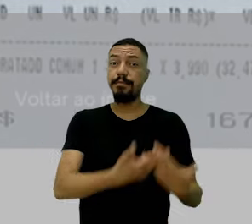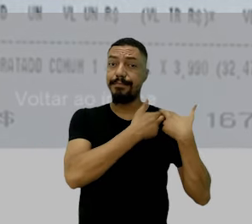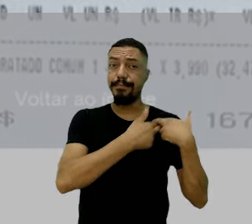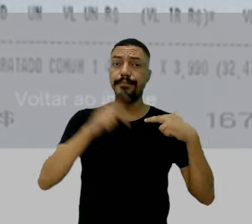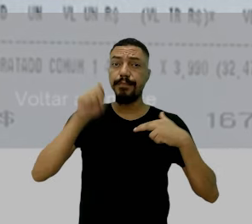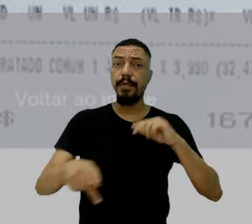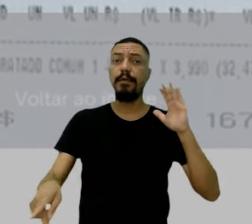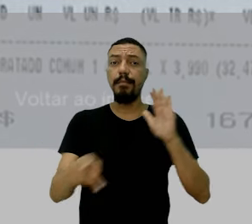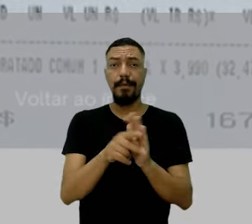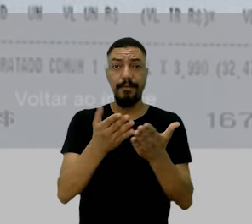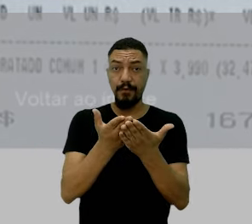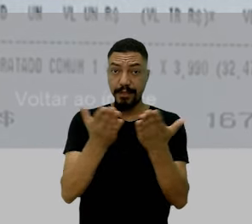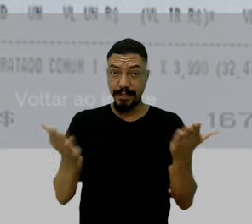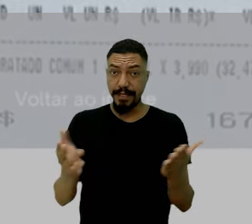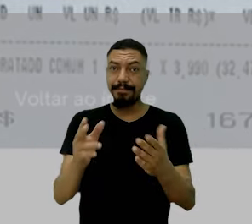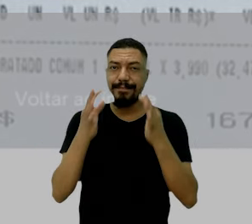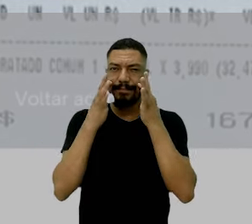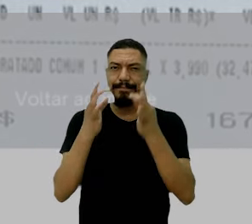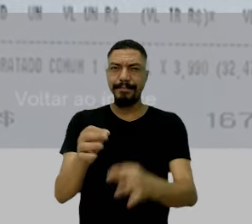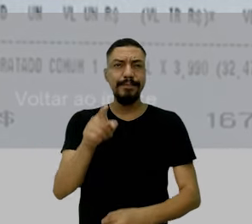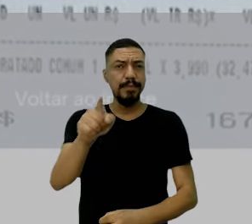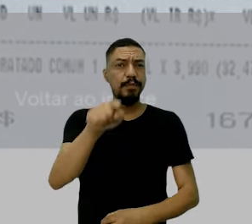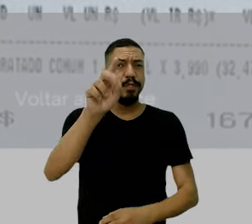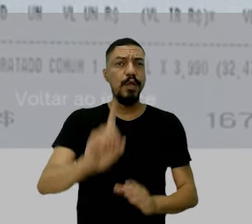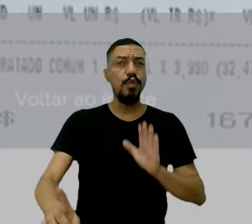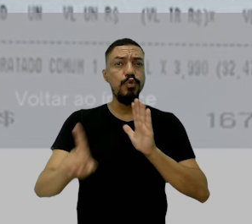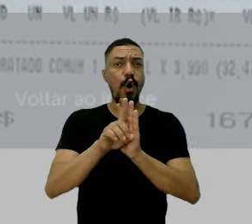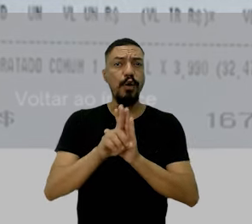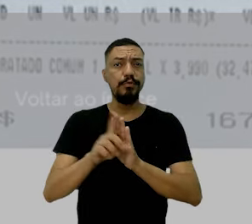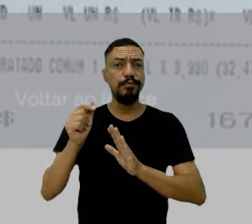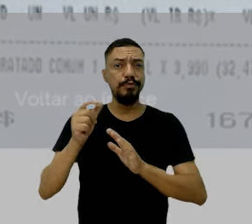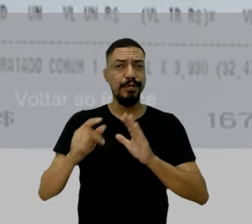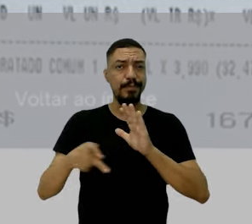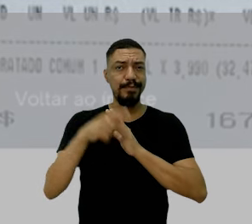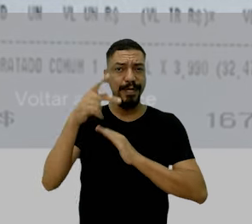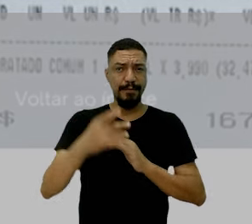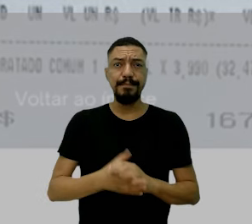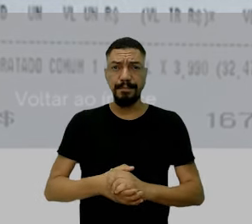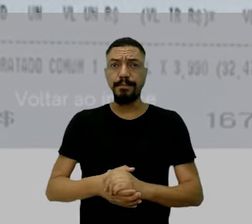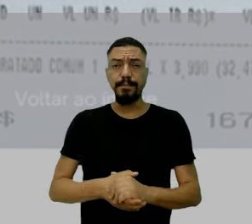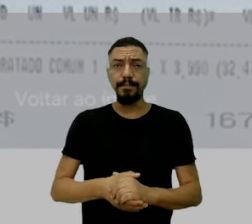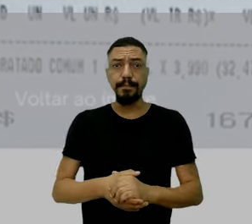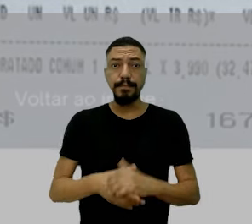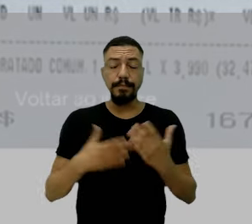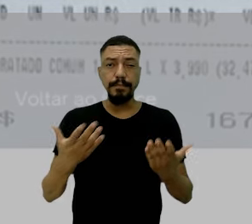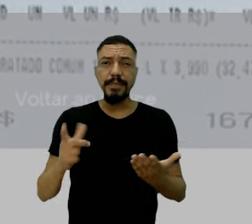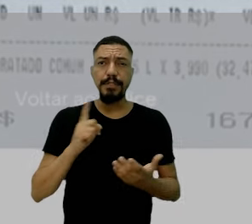responsabilidade, novamente, é de vocês, que são os, entre aspas, donas e donos do dinheiro.